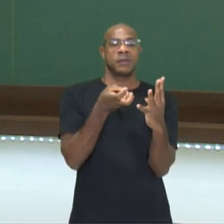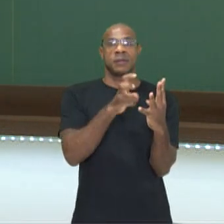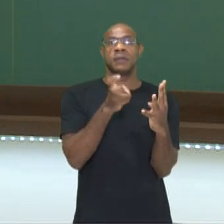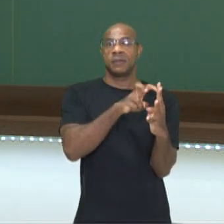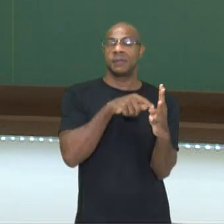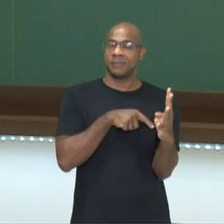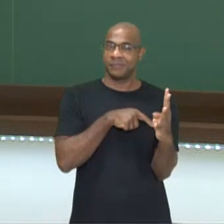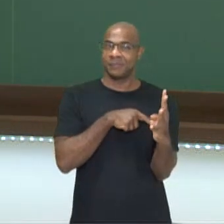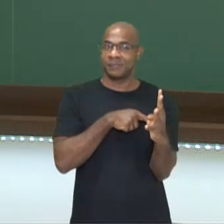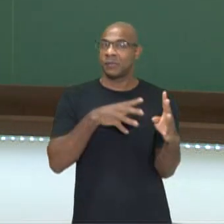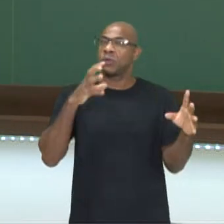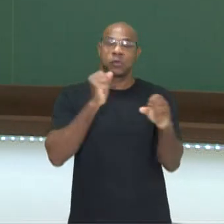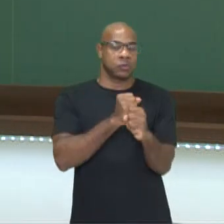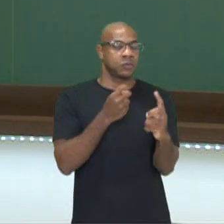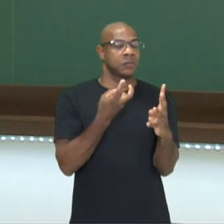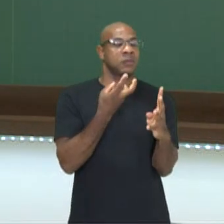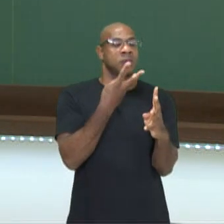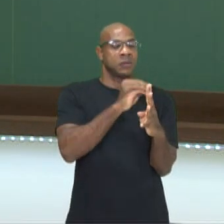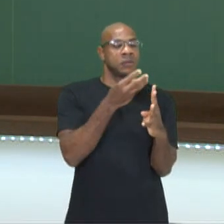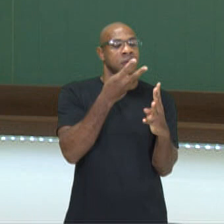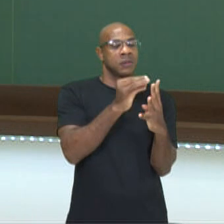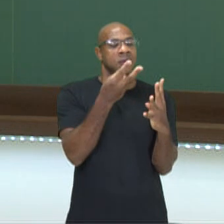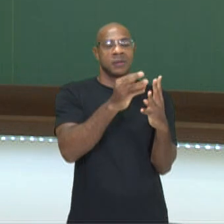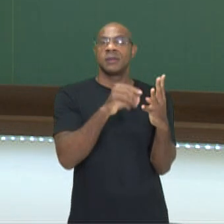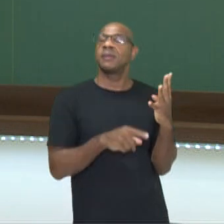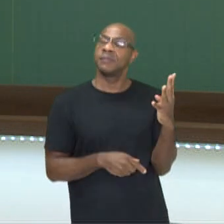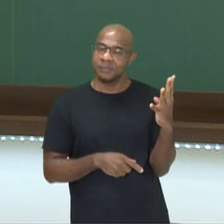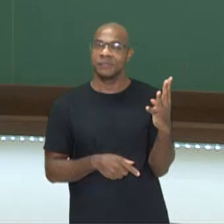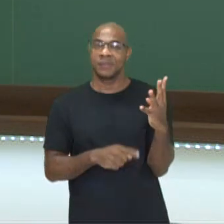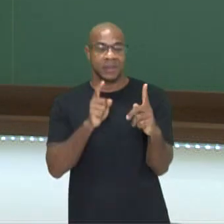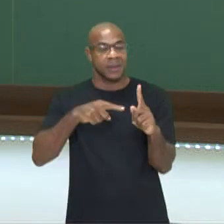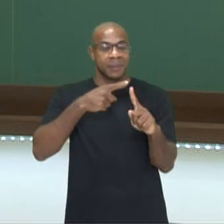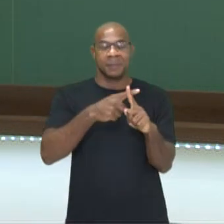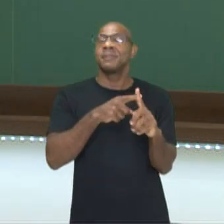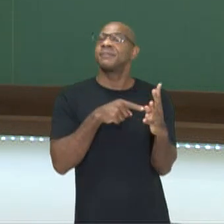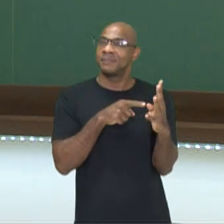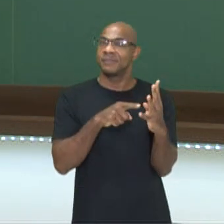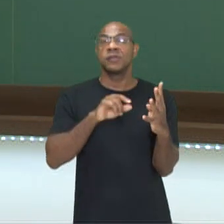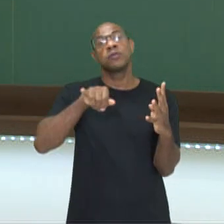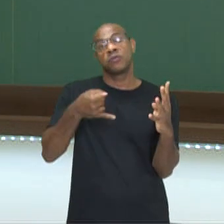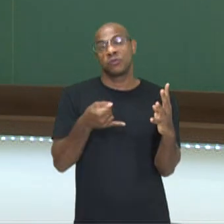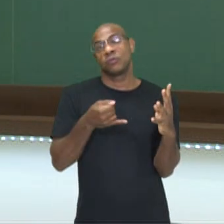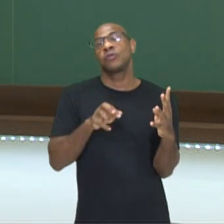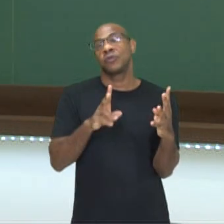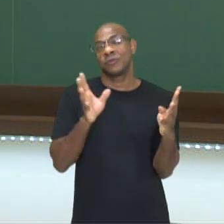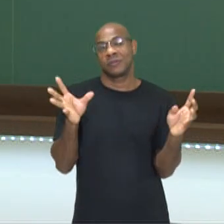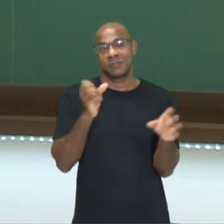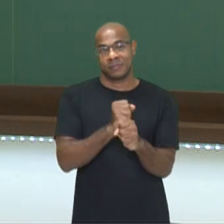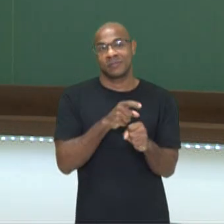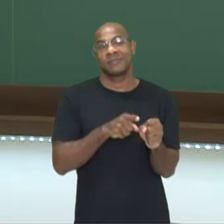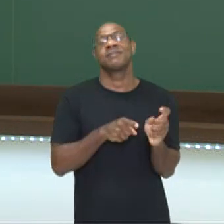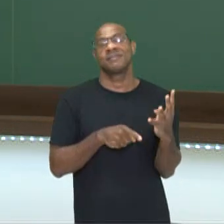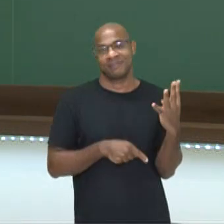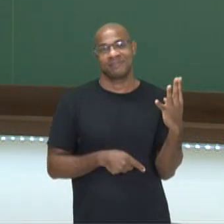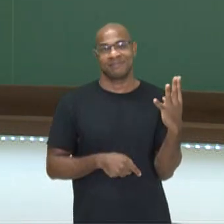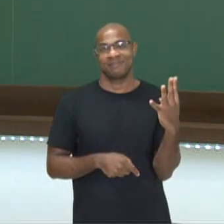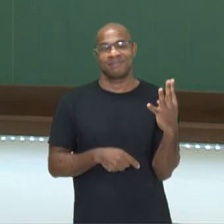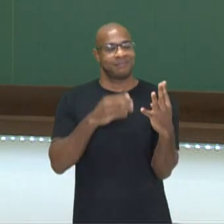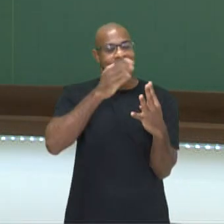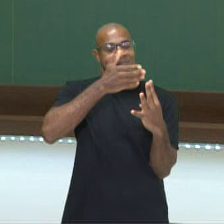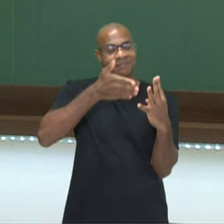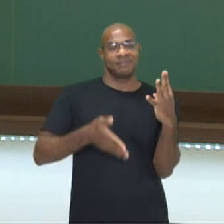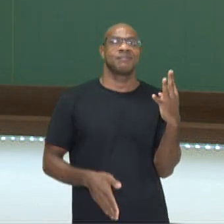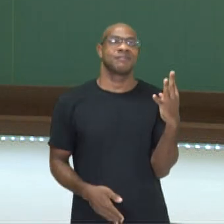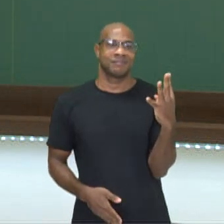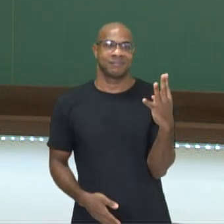R$100. Tá? Então, mensalmente, eu vou pagar o dinheirinho lá, os R$25, mais R$5 de juro. E ao todo, esse juro vai ser o quê? Vai